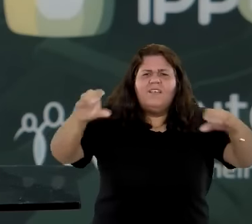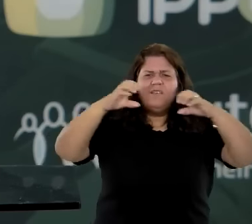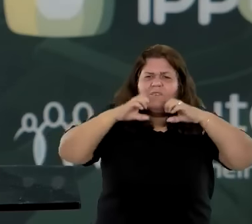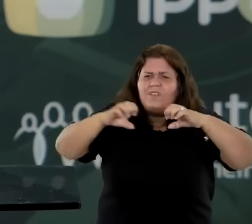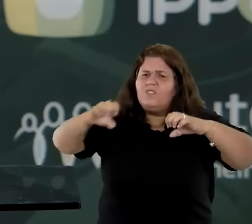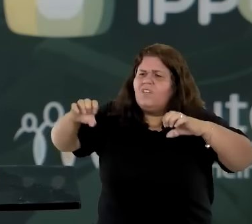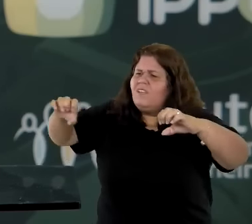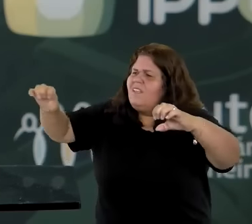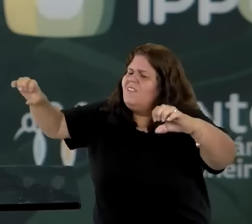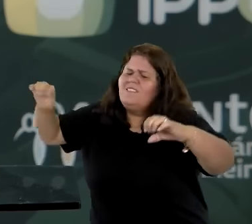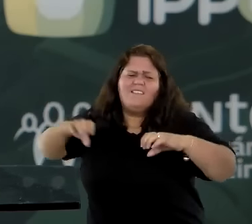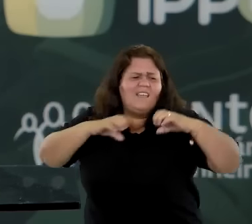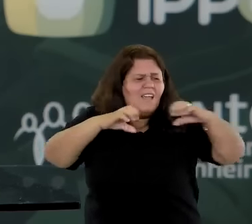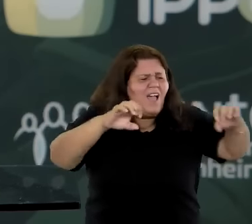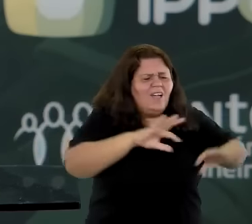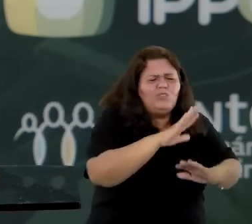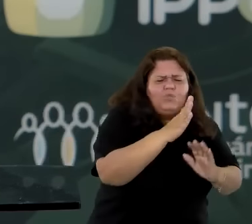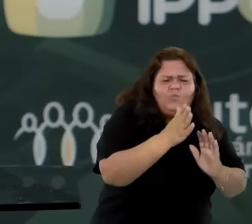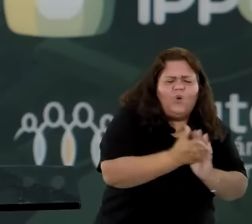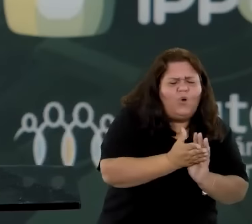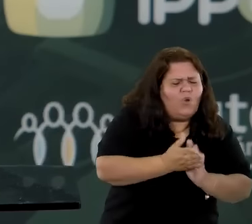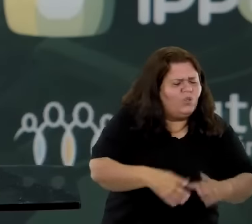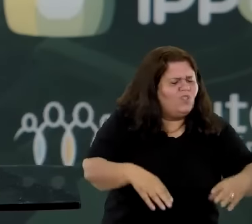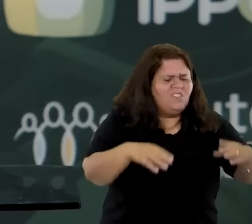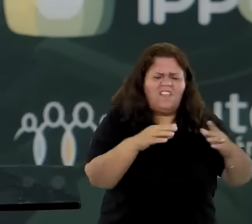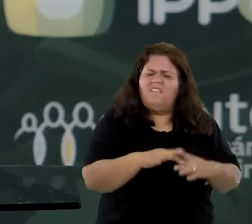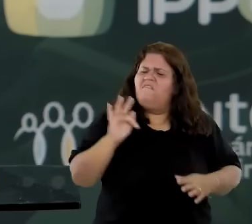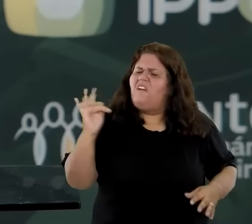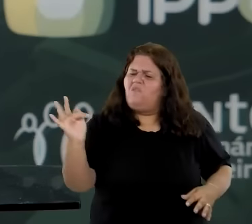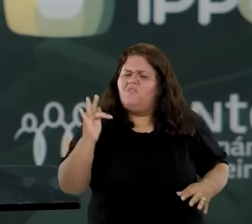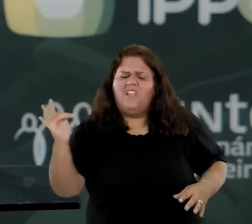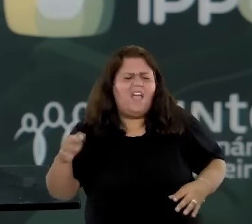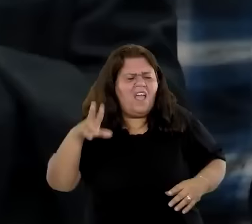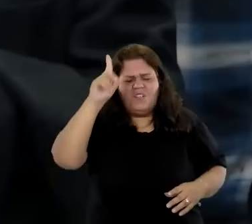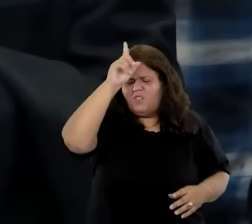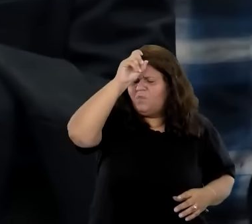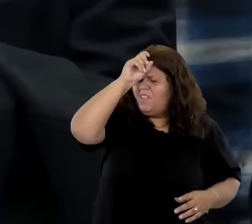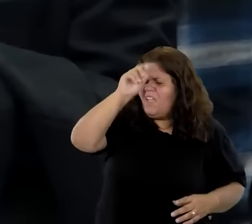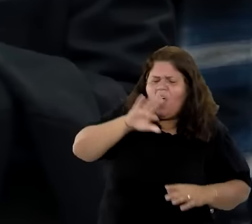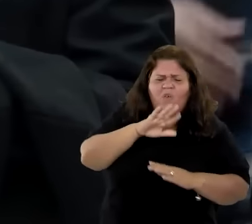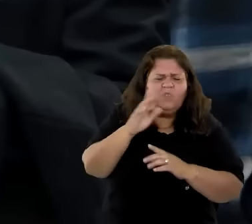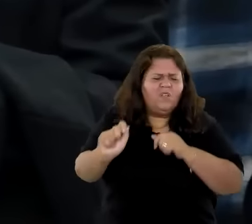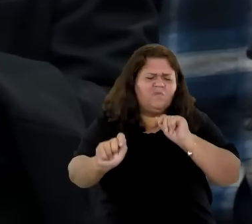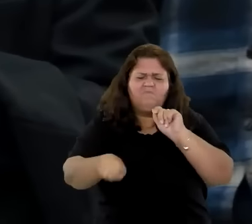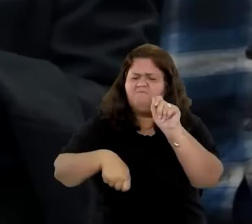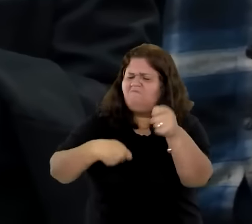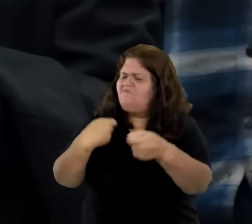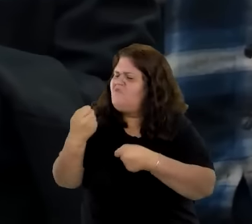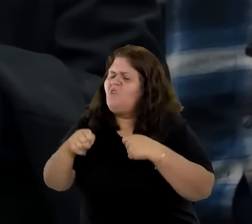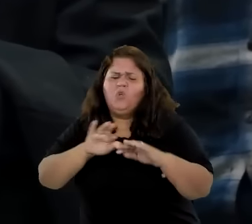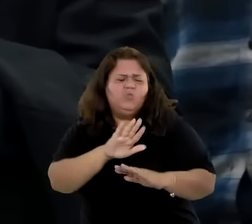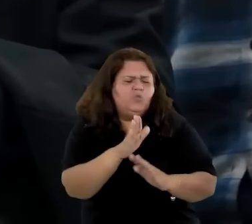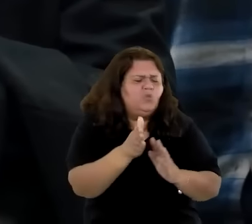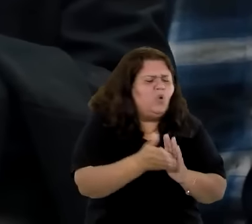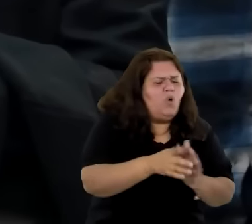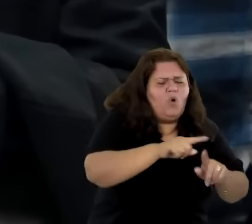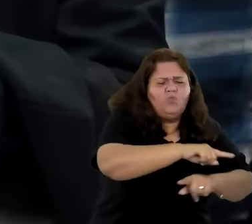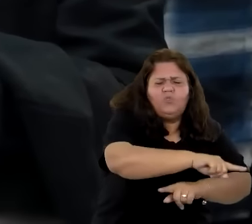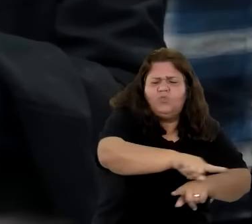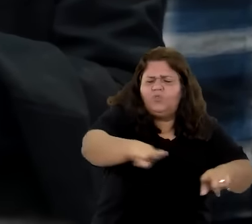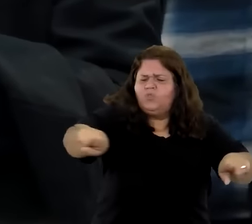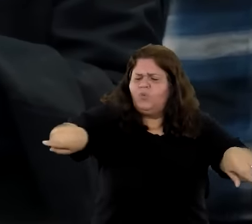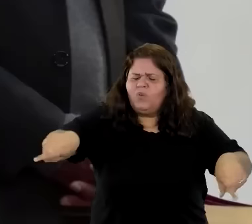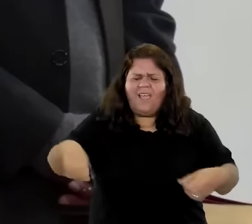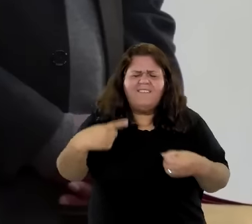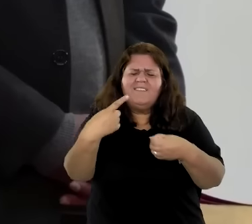becos, pelas avenidas, pelos hospitais, pelas universidades, pelos escritórios, pelo comércio, pela indústria, por todos os campos dessa